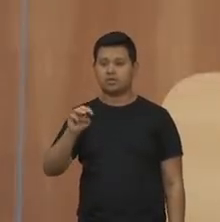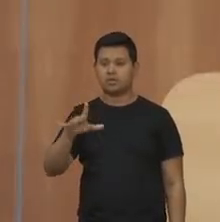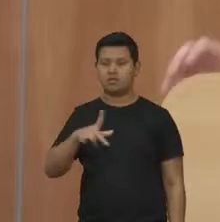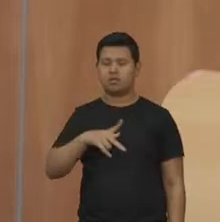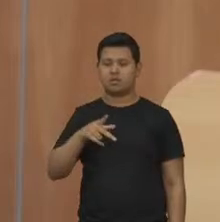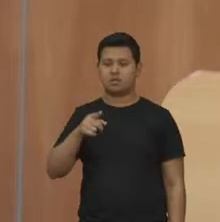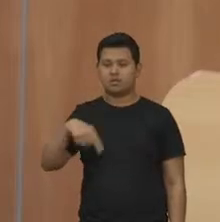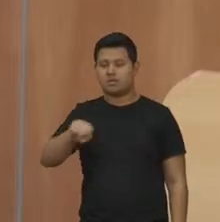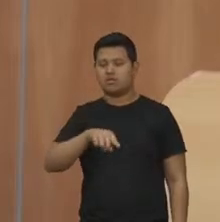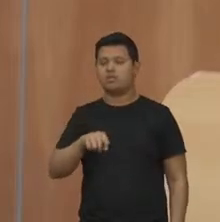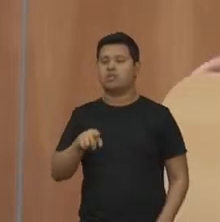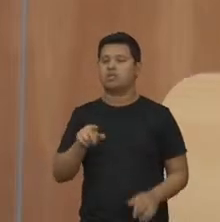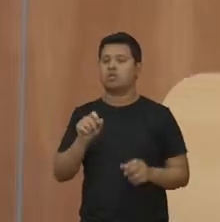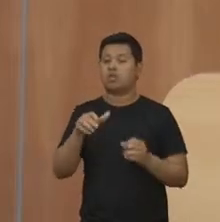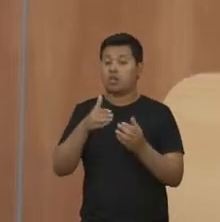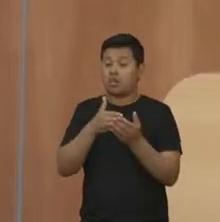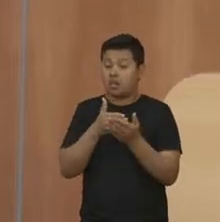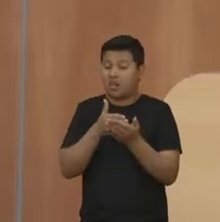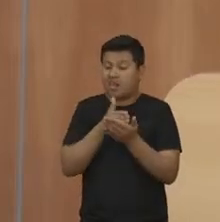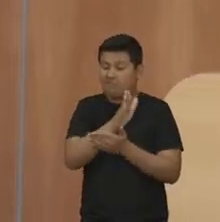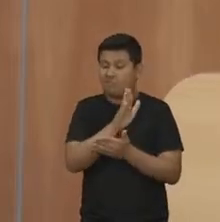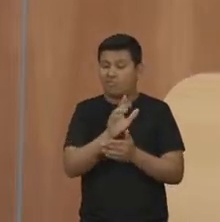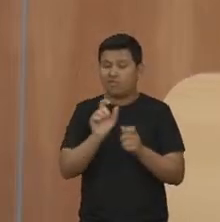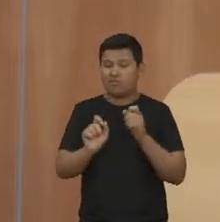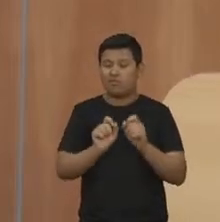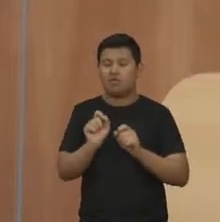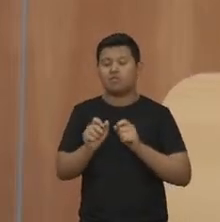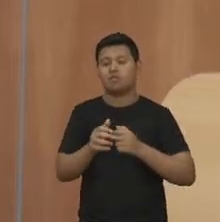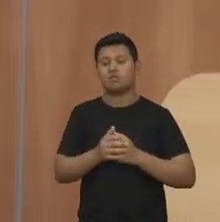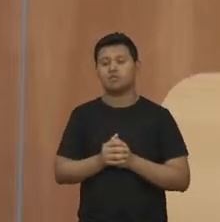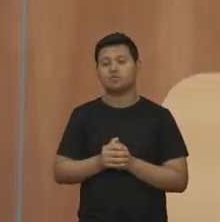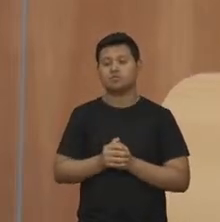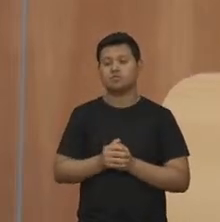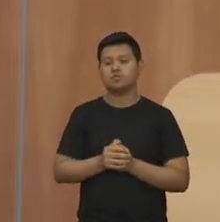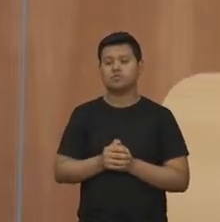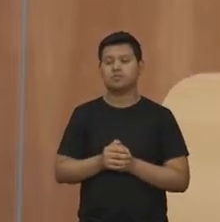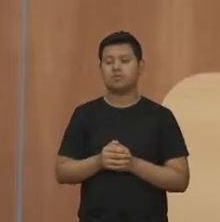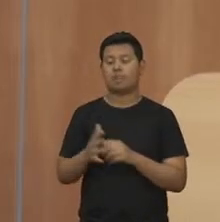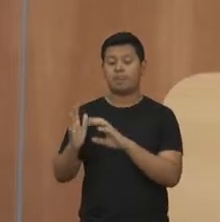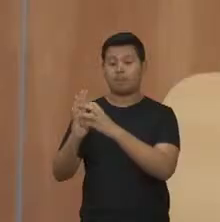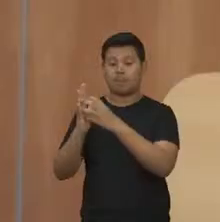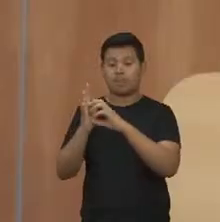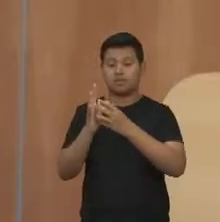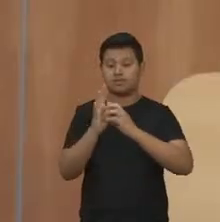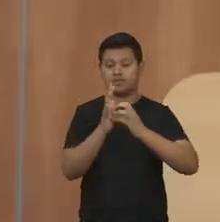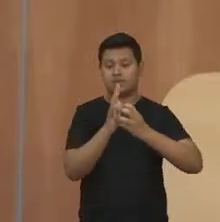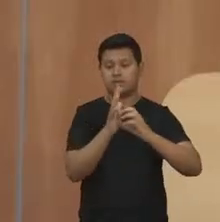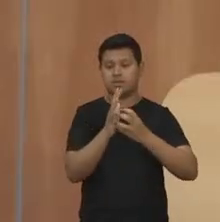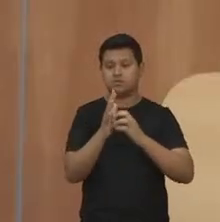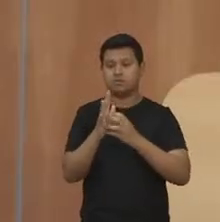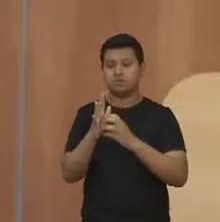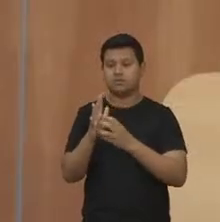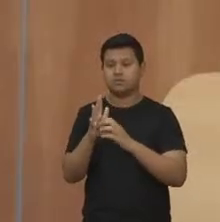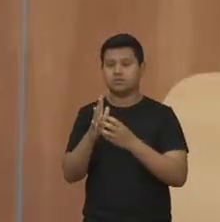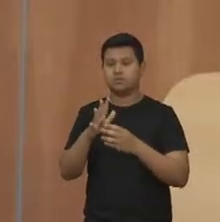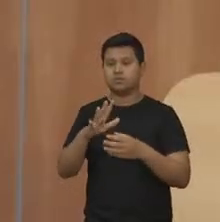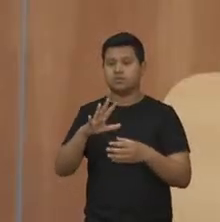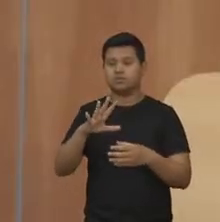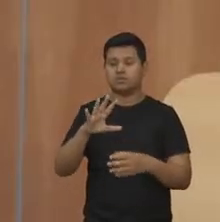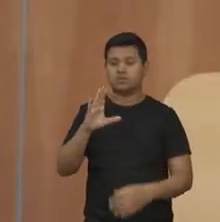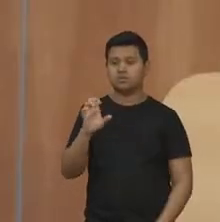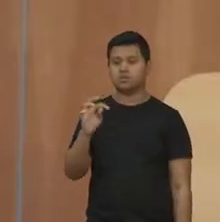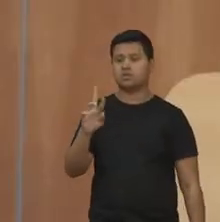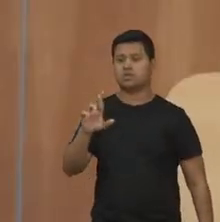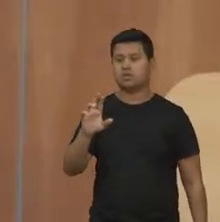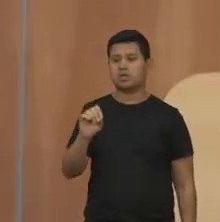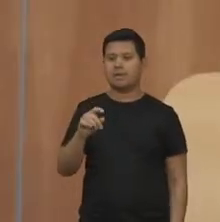aprovado com uma adesão maciça de partidos do Centrão, de partidos da extrema-direita, a PEC